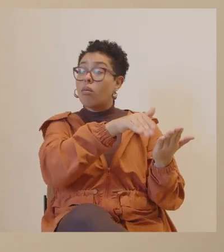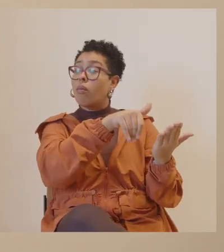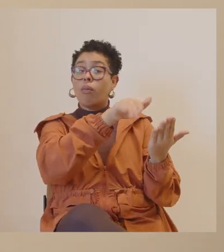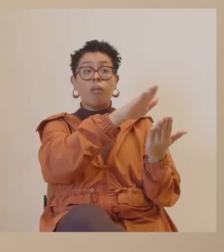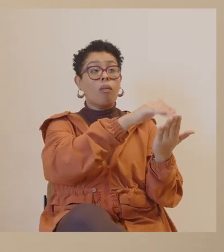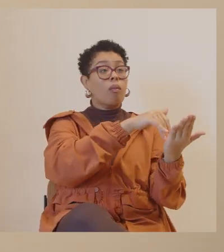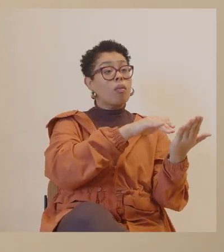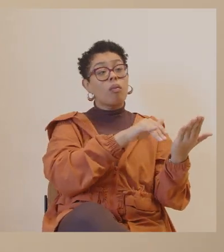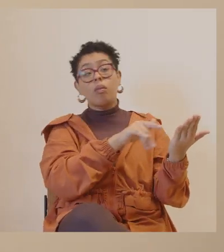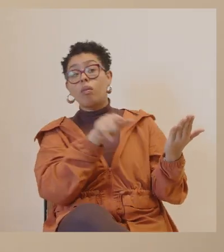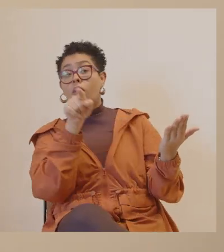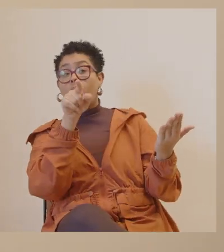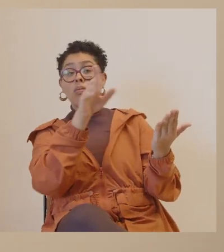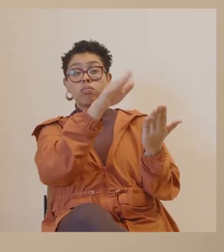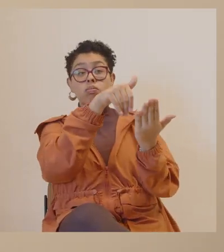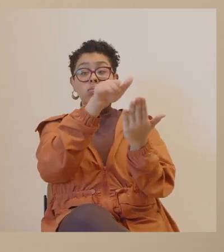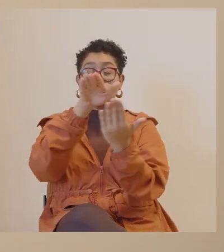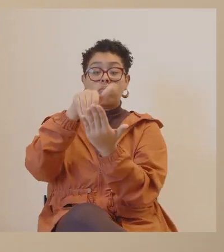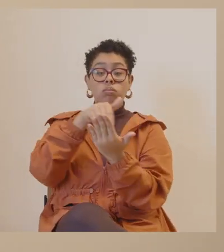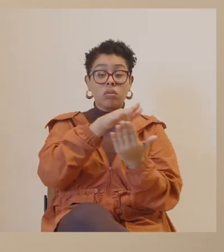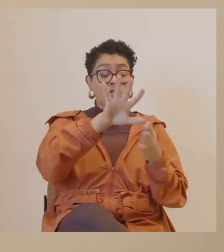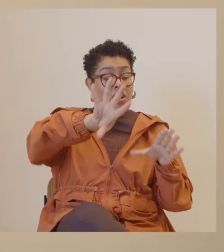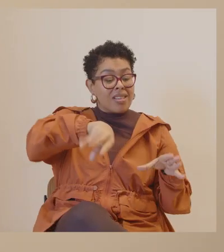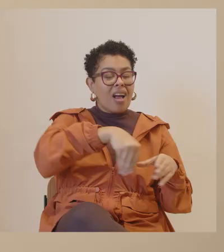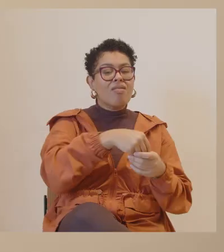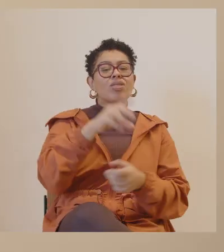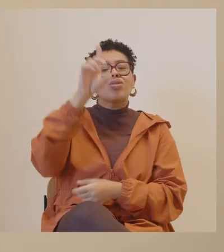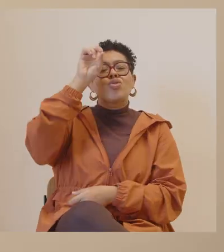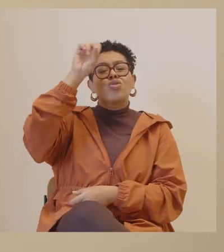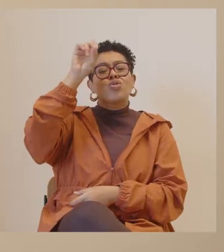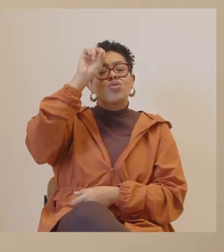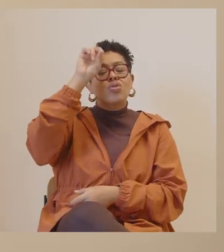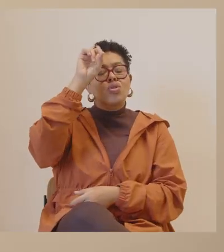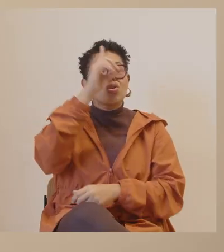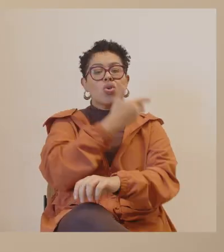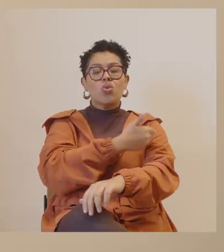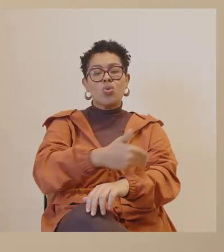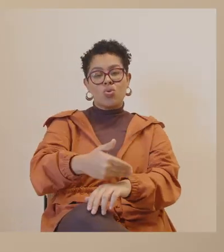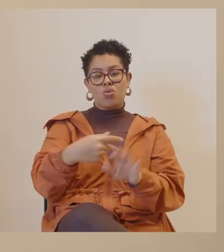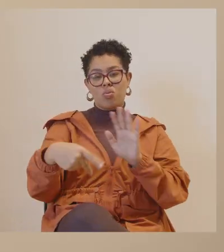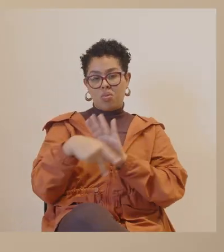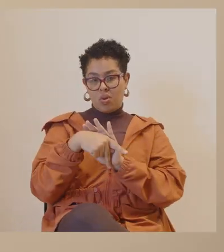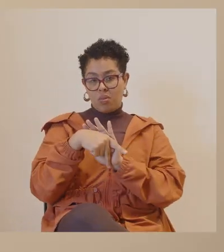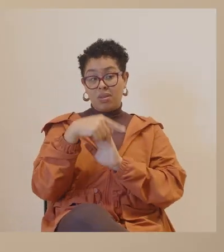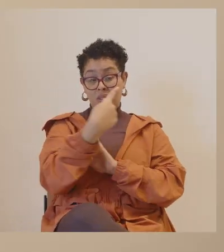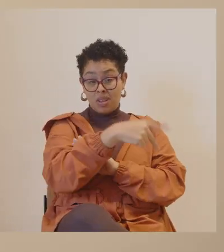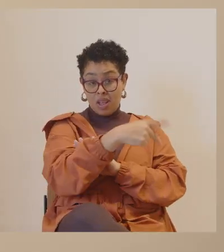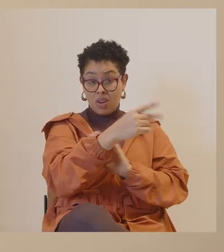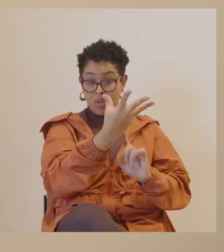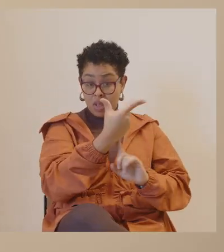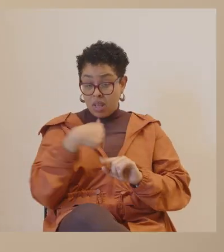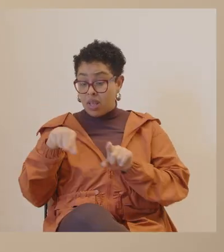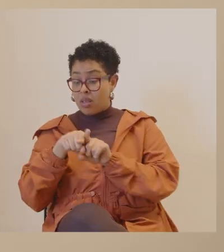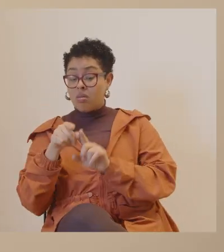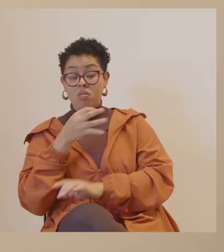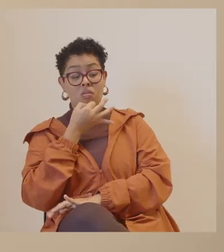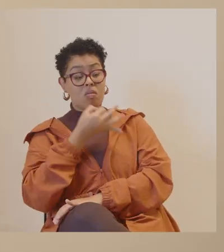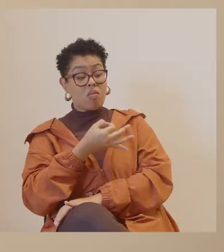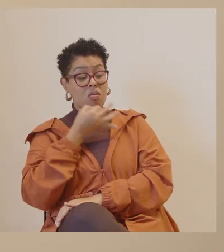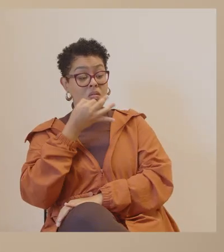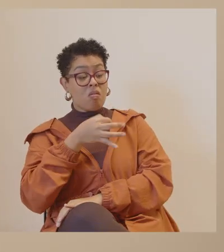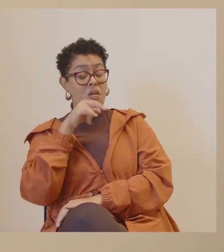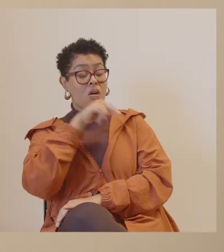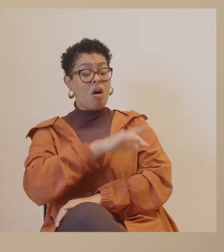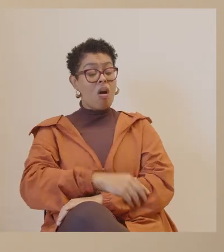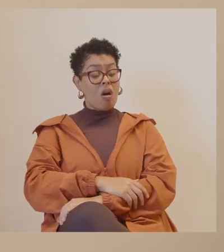impressão daquele lugar. Então, isso estava no vocabulário corrente, né, da crítica de arte do século XIX, mas que entendia que isso não